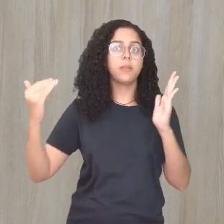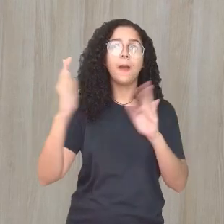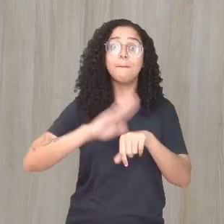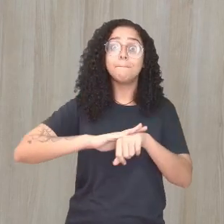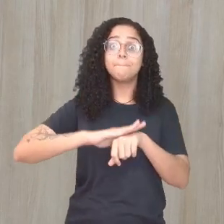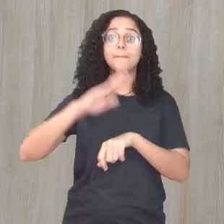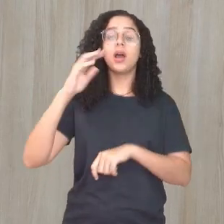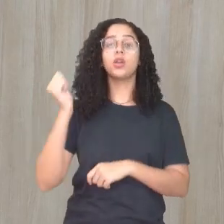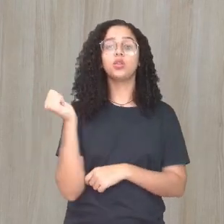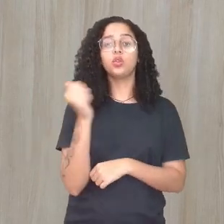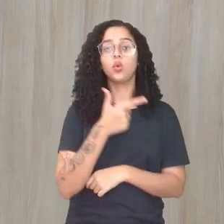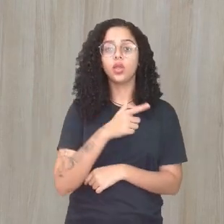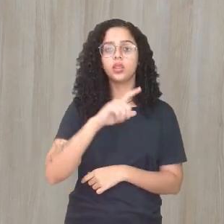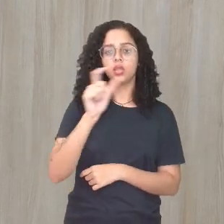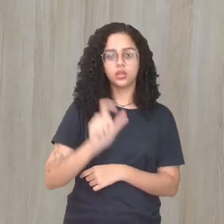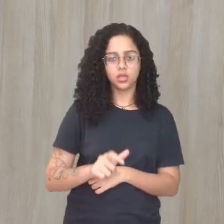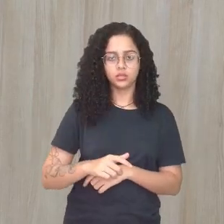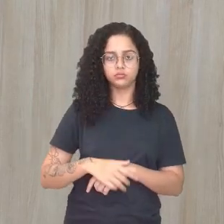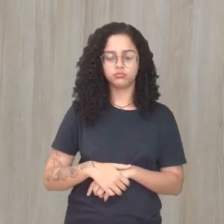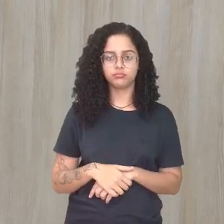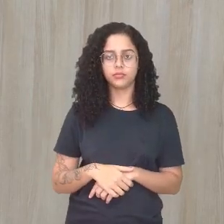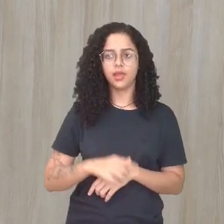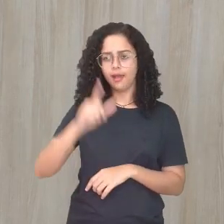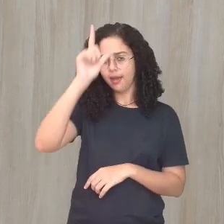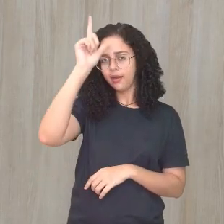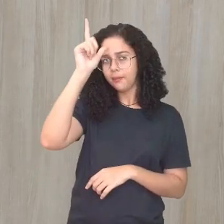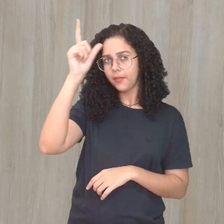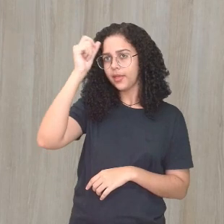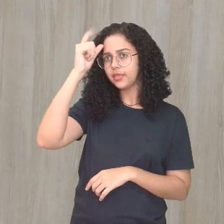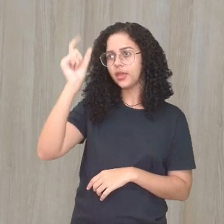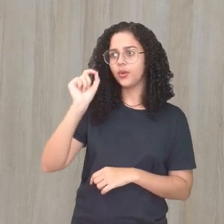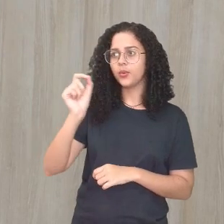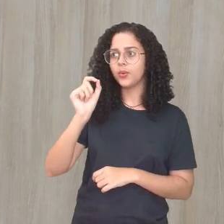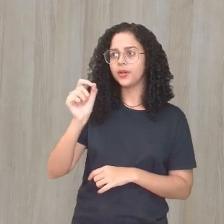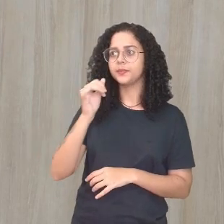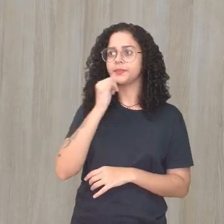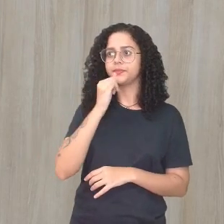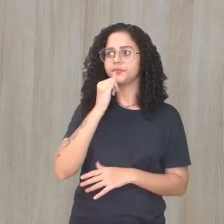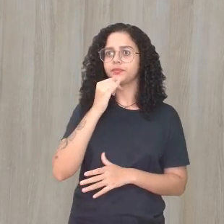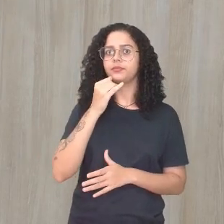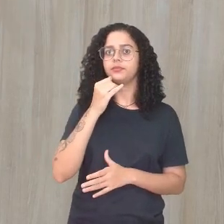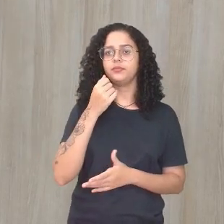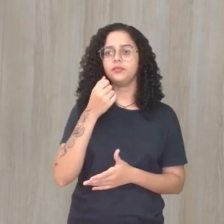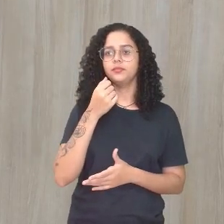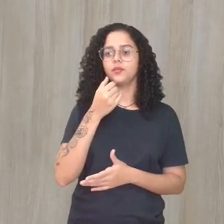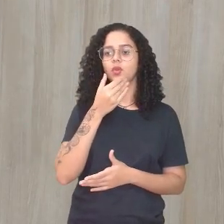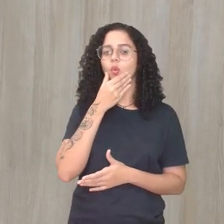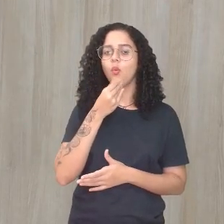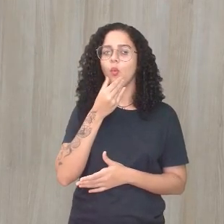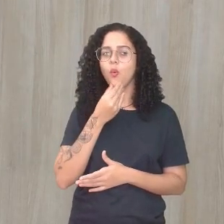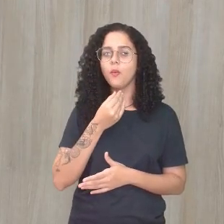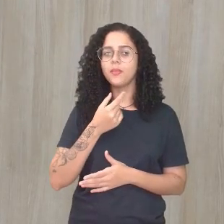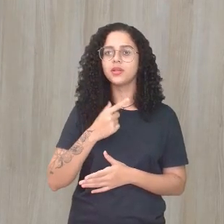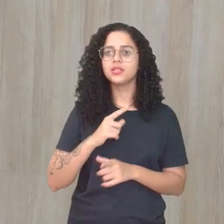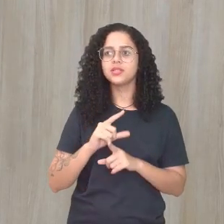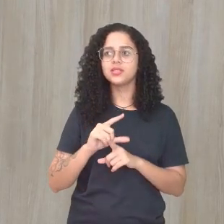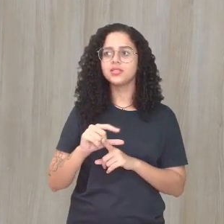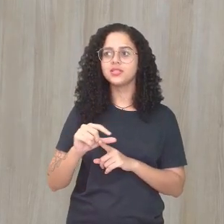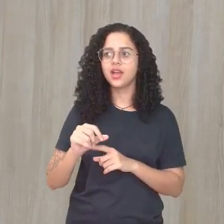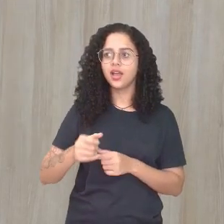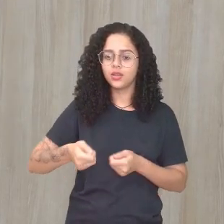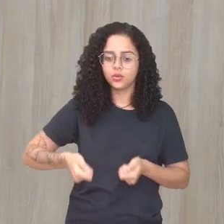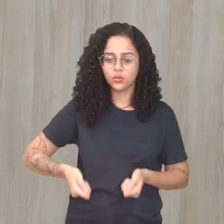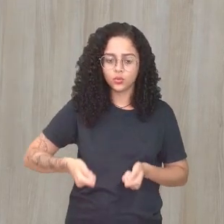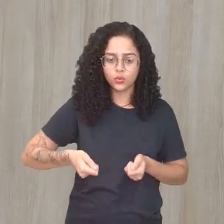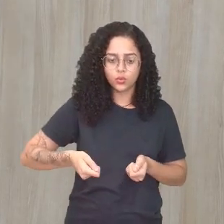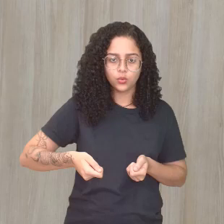Na Alemanha a gente tem a ideia de que era o cara, pensa aí na alegoria na sua cabeça, o cara saindo com um carro de mão